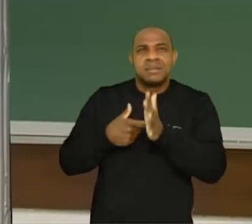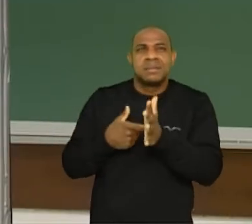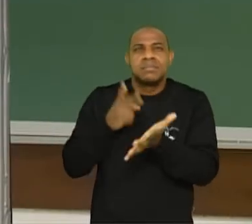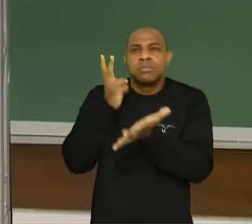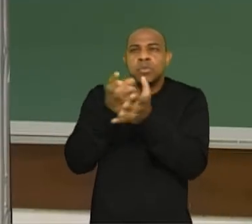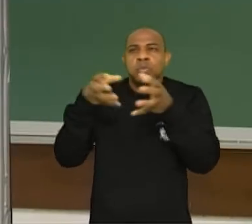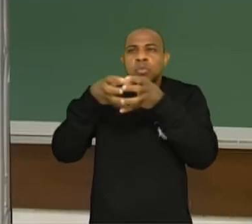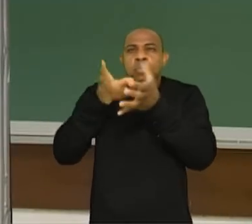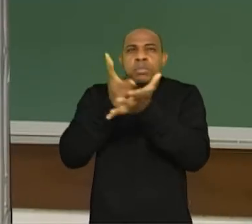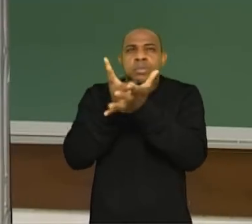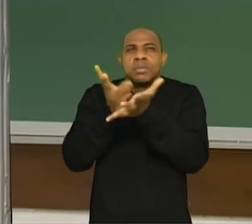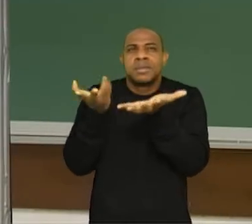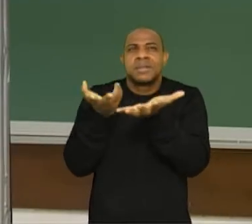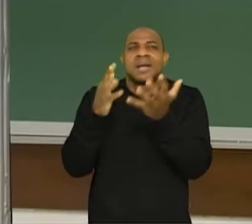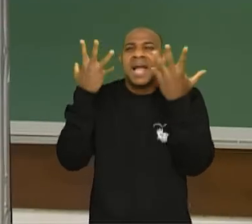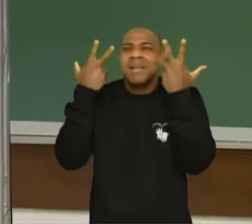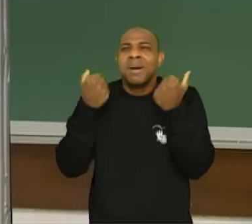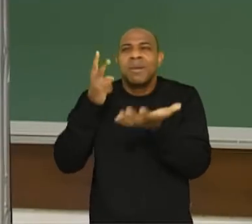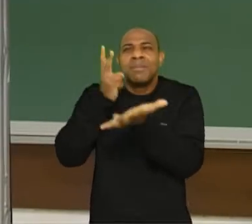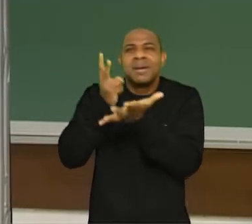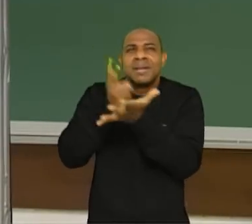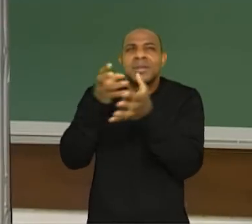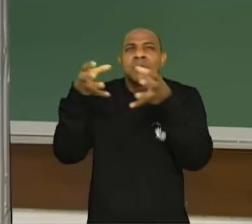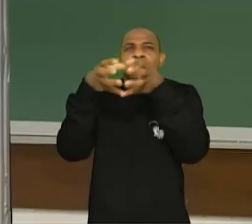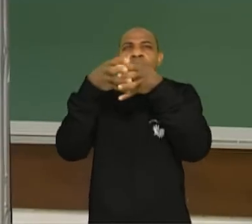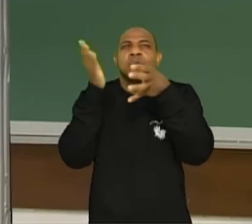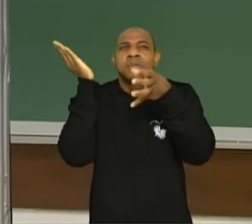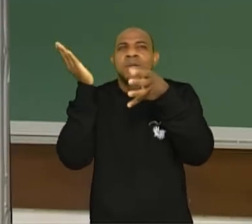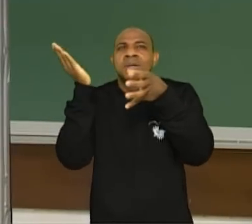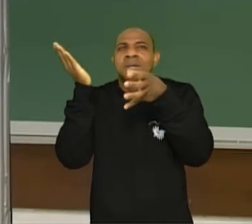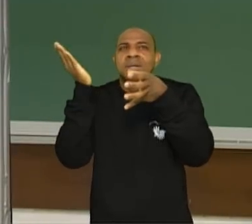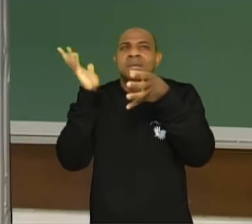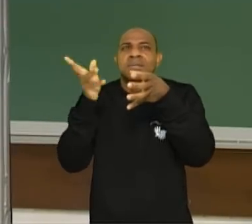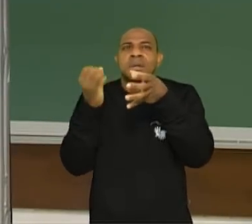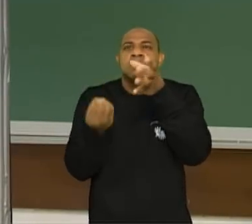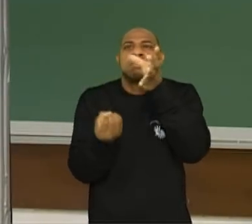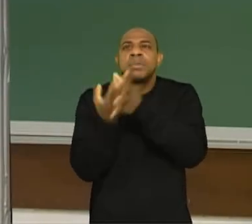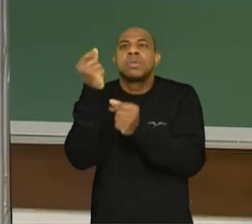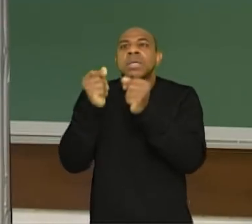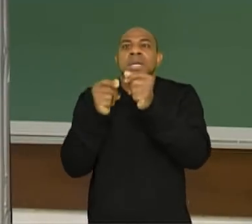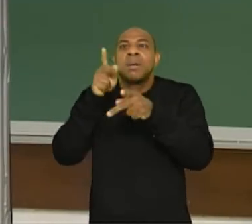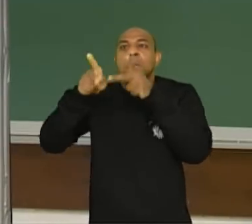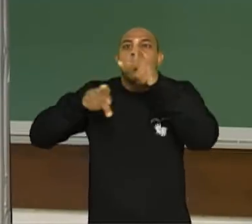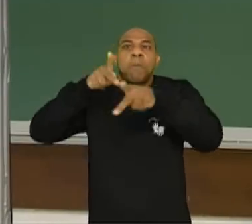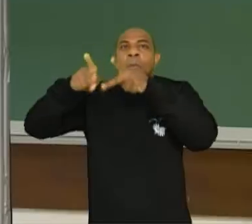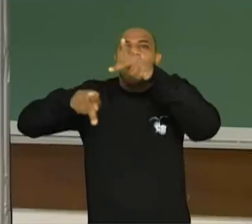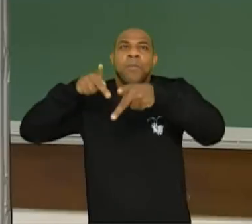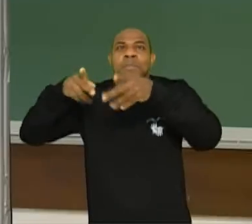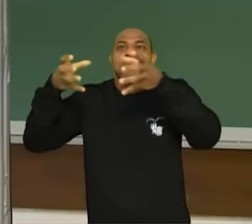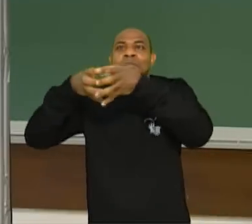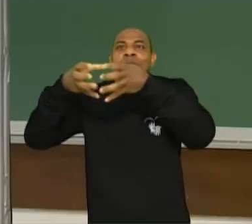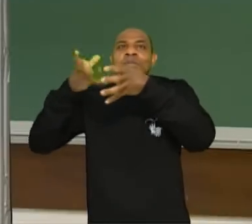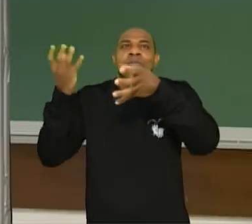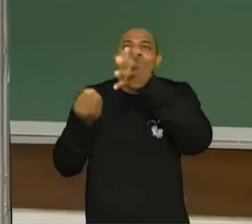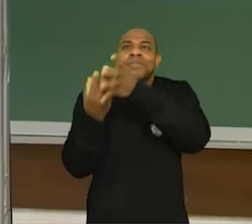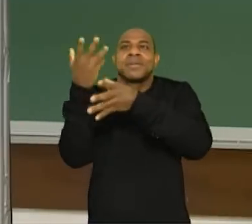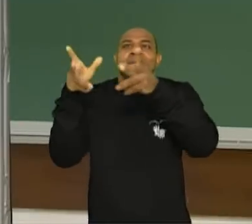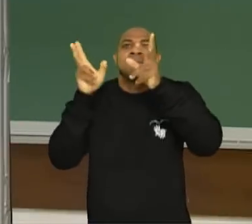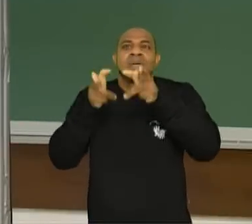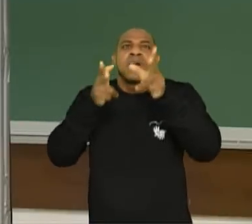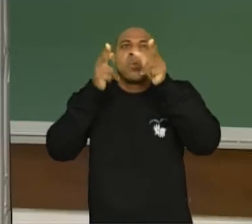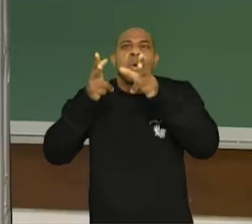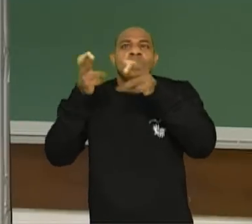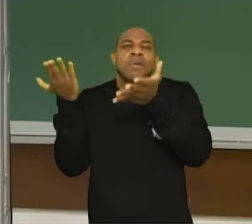espécie, o mesmo grupo, como a gente viu no exercício anterior dos leões lá, eles já vão formar uma população, ok? E também